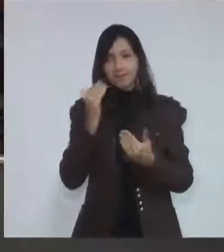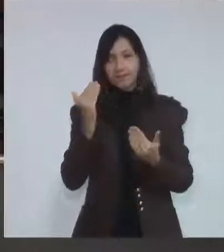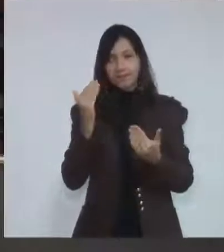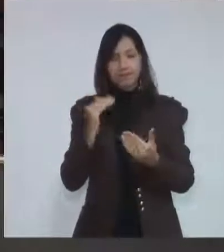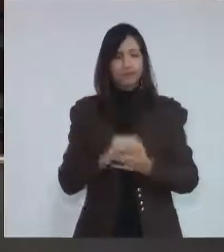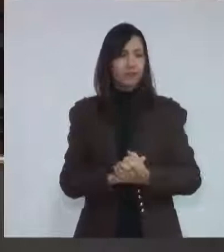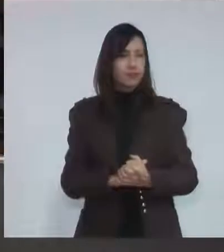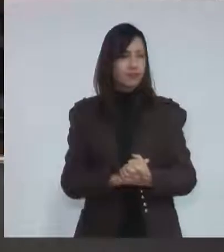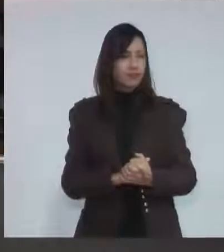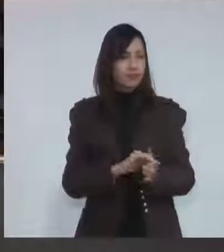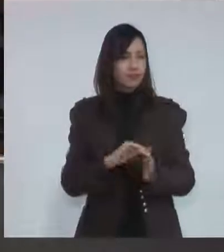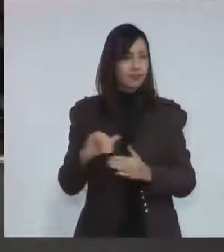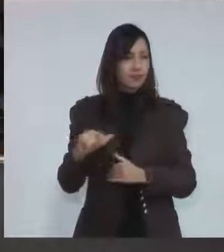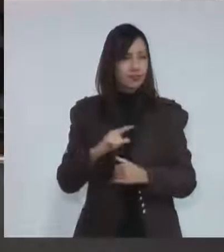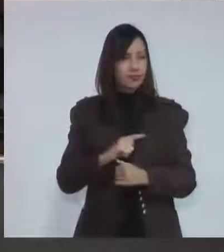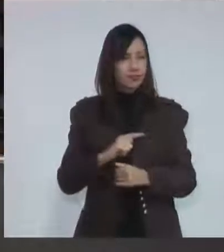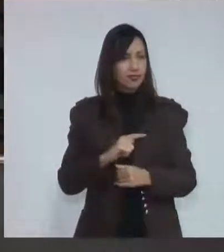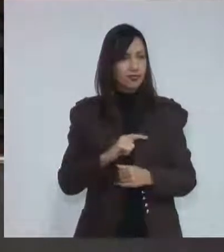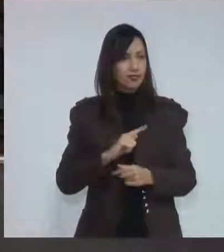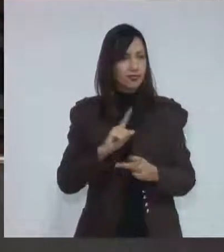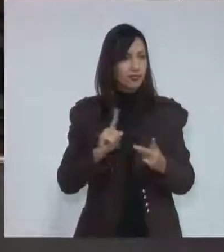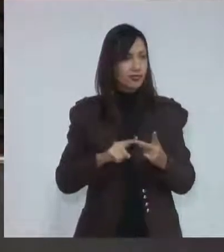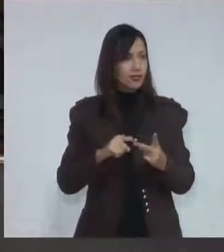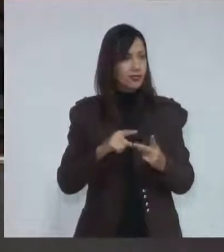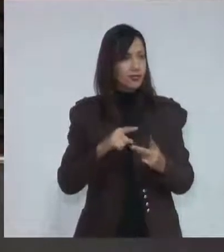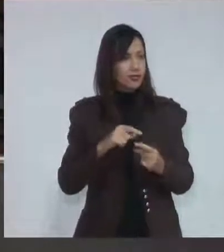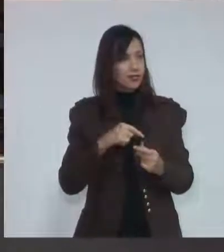Mais algum vereador pela liderança?